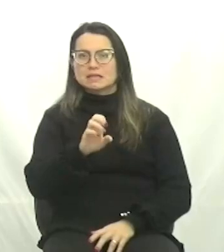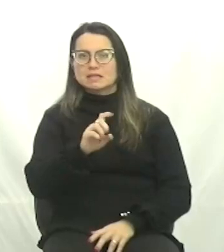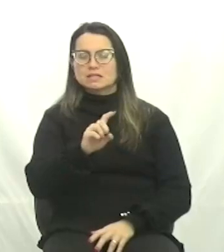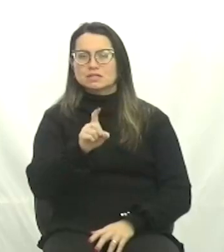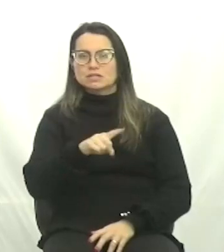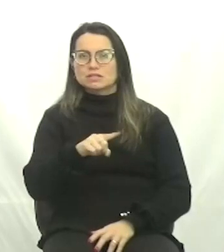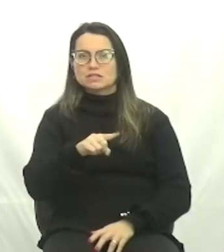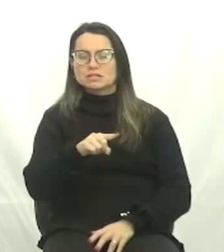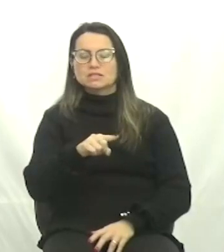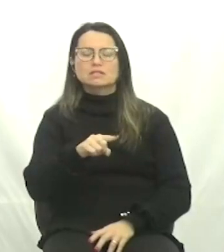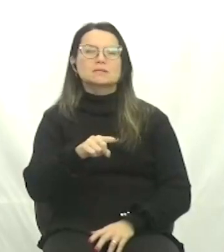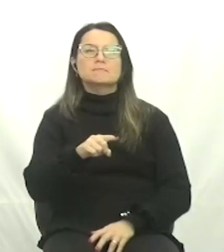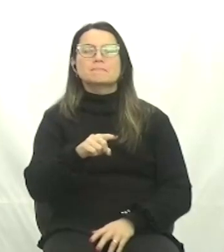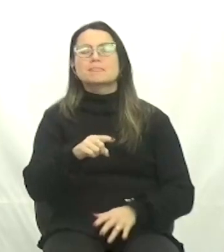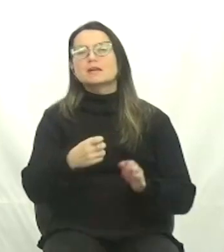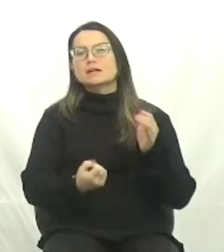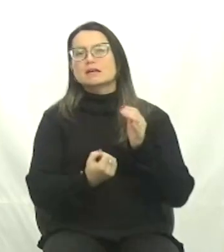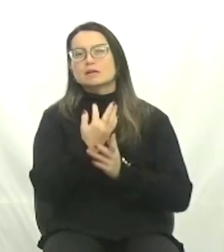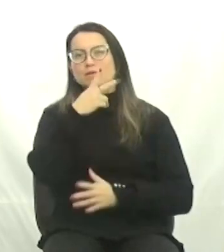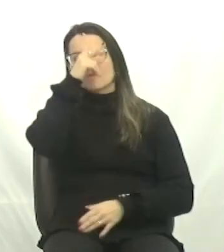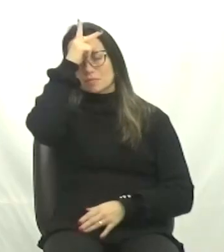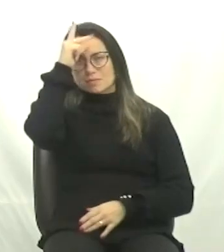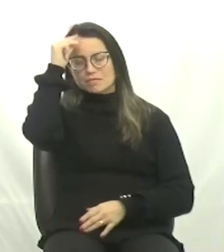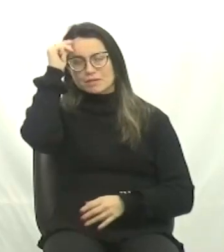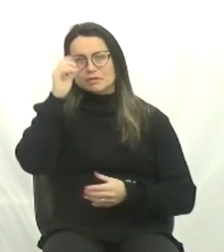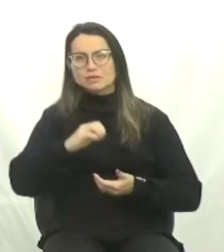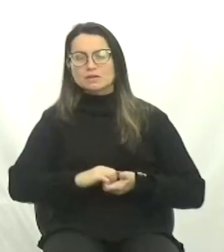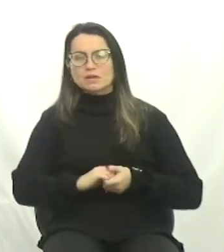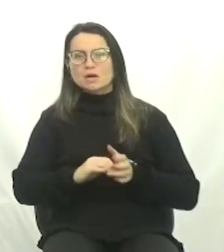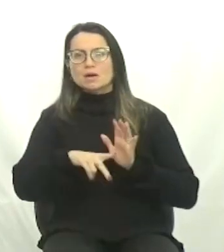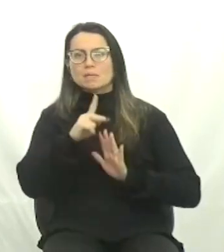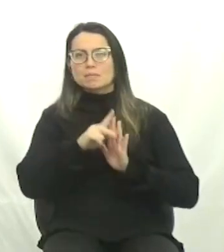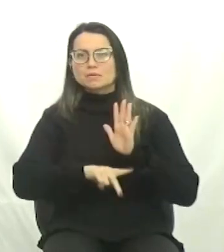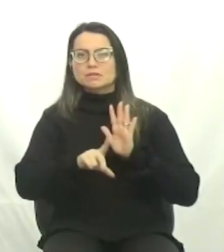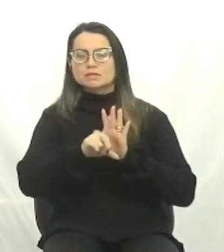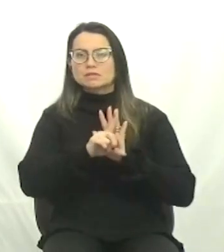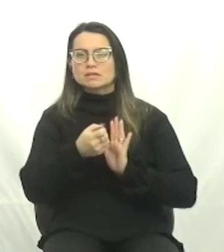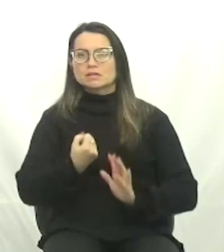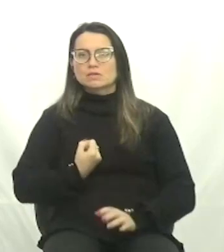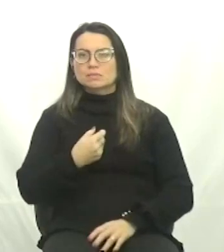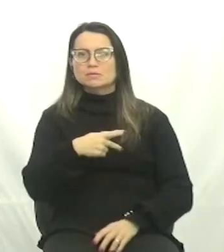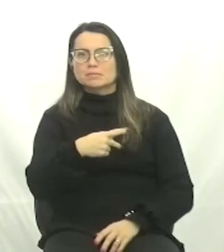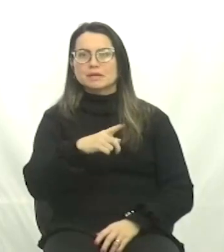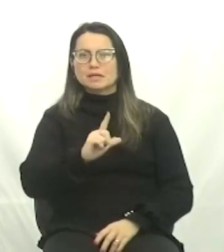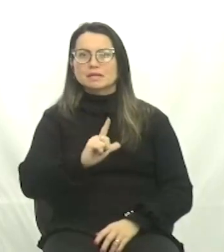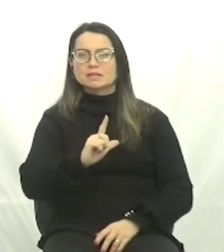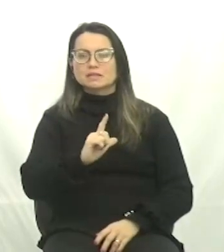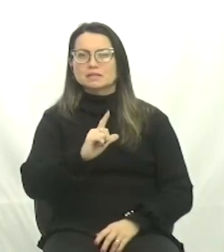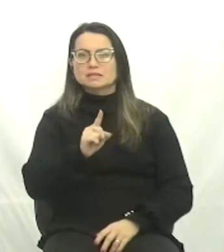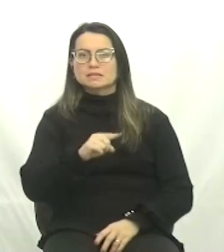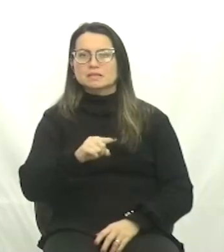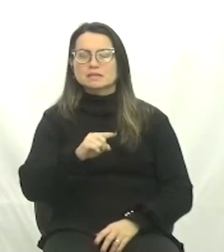CEXE 25/2023, de autoria do chefe do Poder Executivo Municipal. Projeto de lei número PL